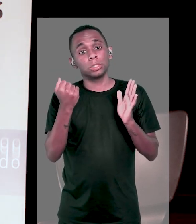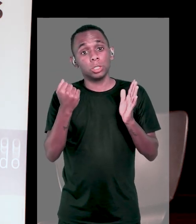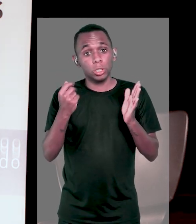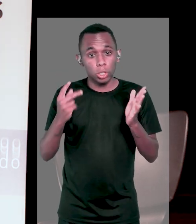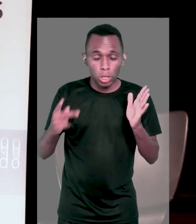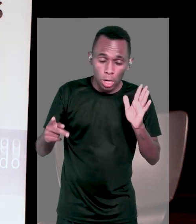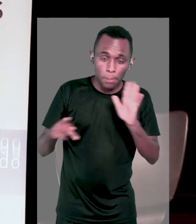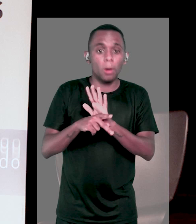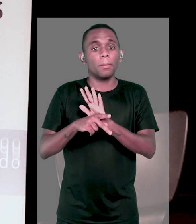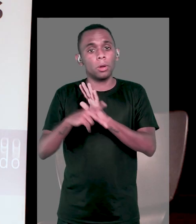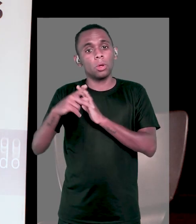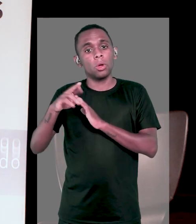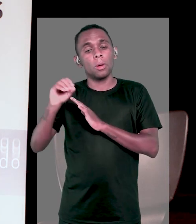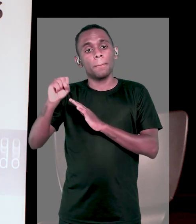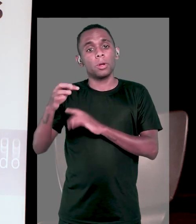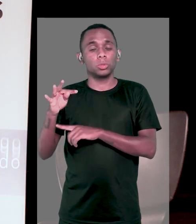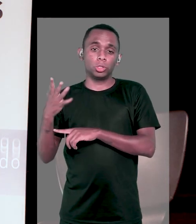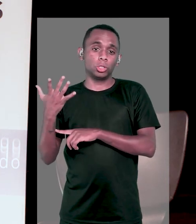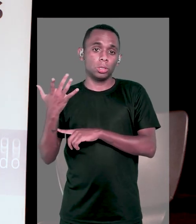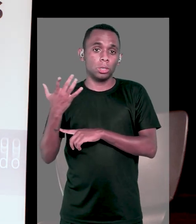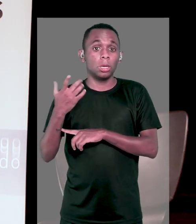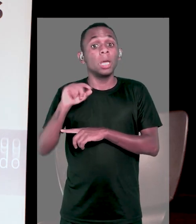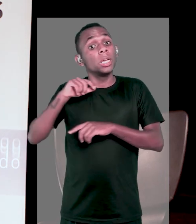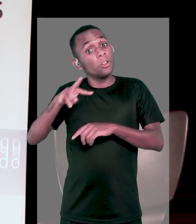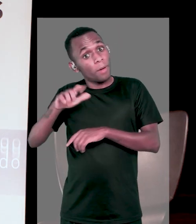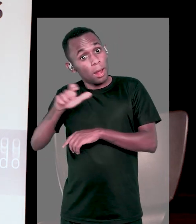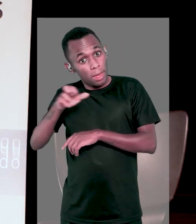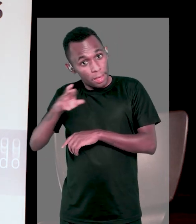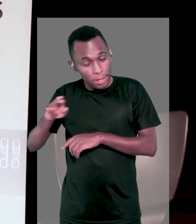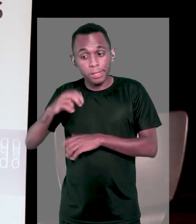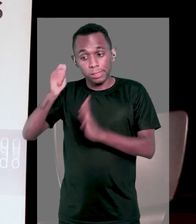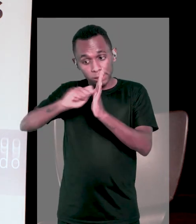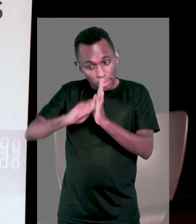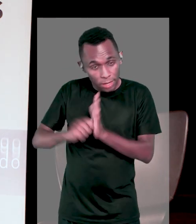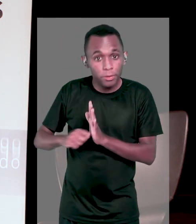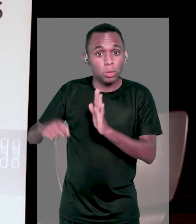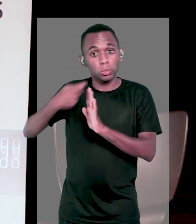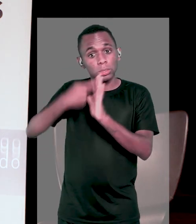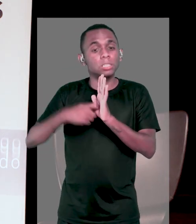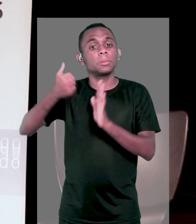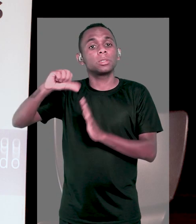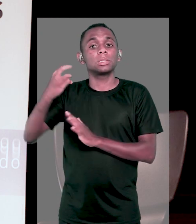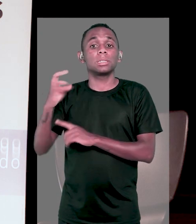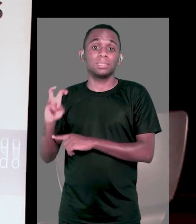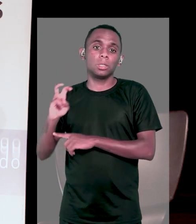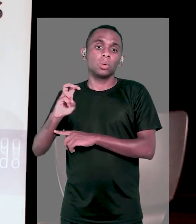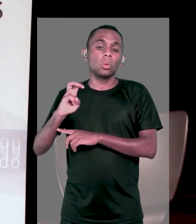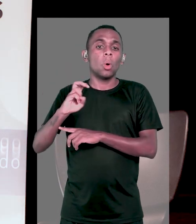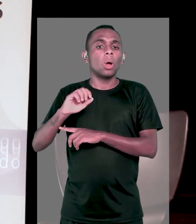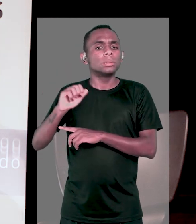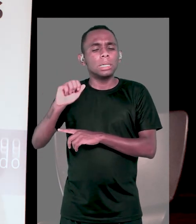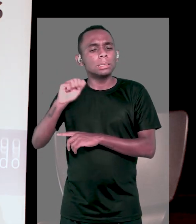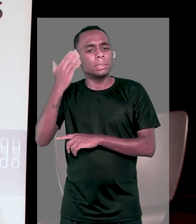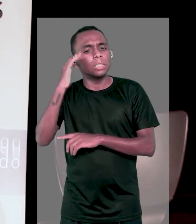olfato a audição o movimento nos levam de vez em quando a nos demorarmos na sensação